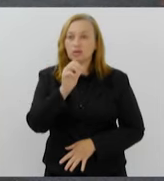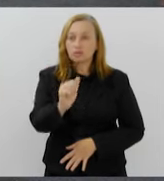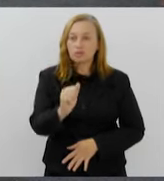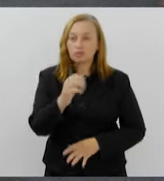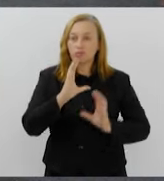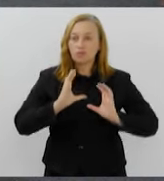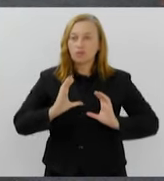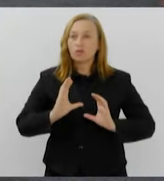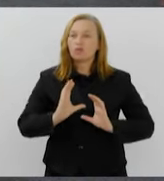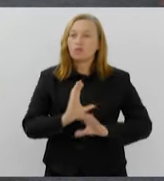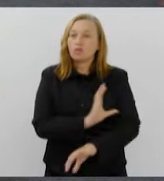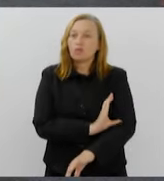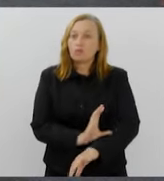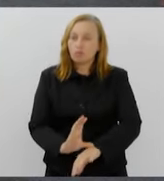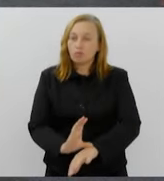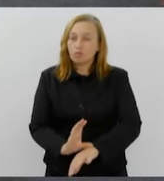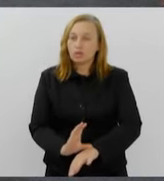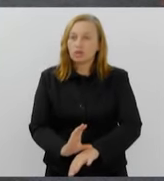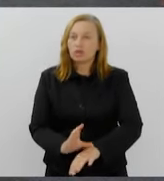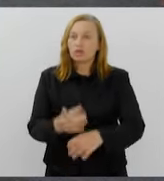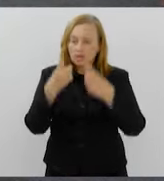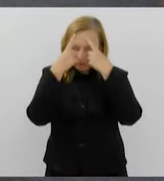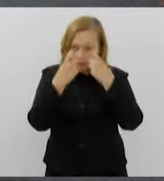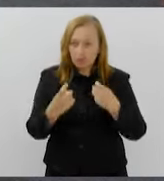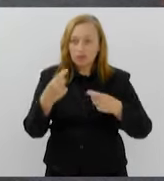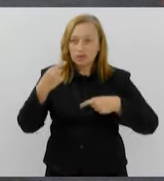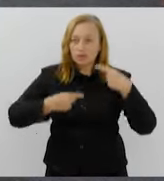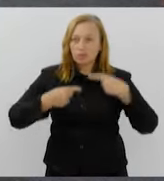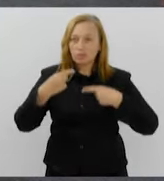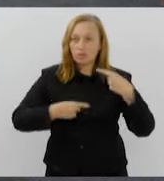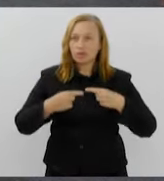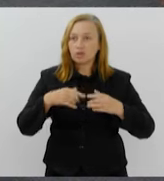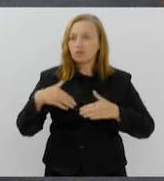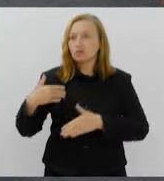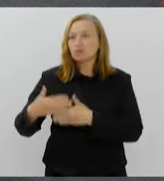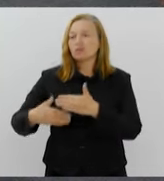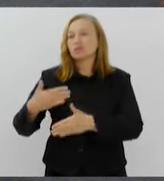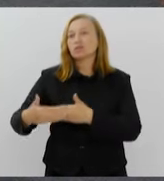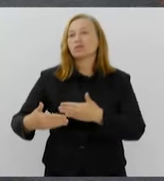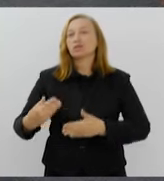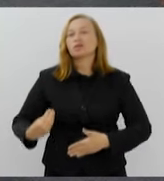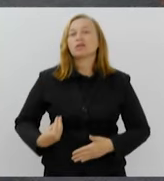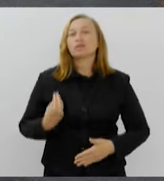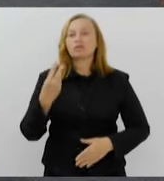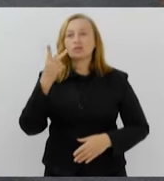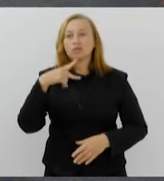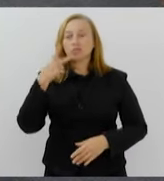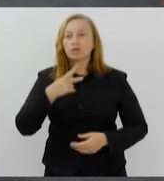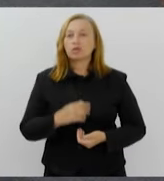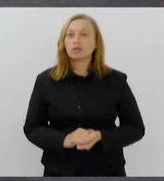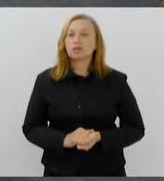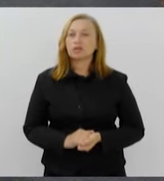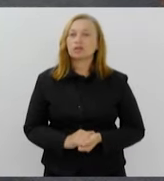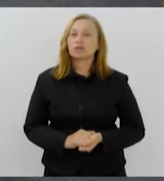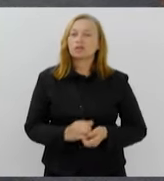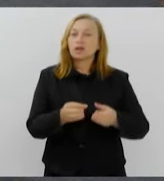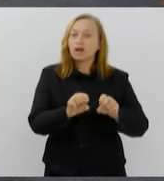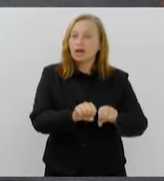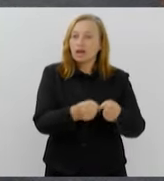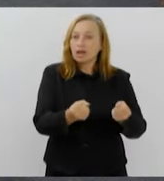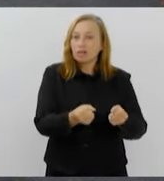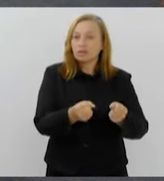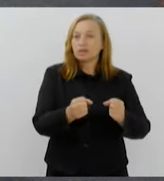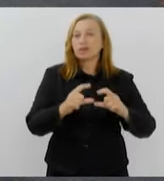comportamento relacionado à violência política em sua curta trajetória na vida pública a quebra da placa da vereadora